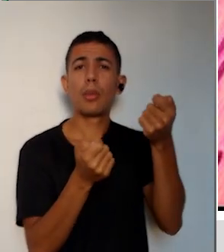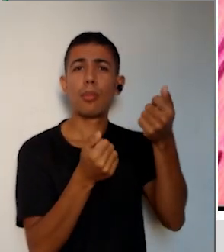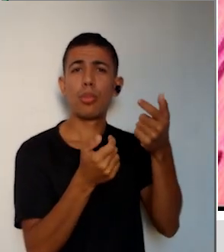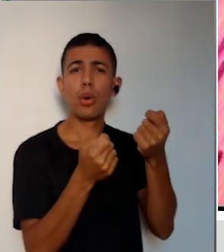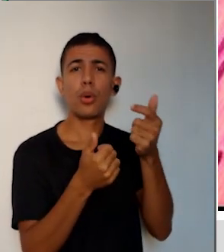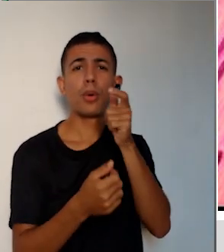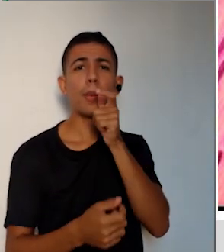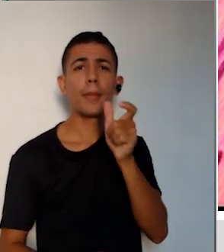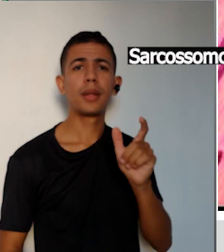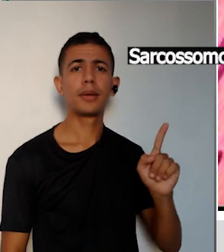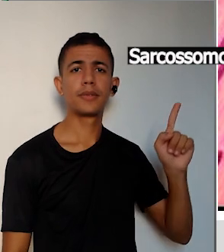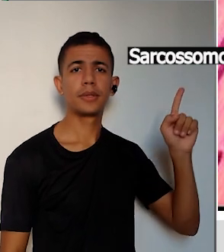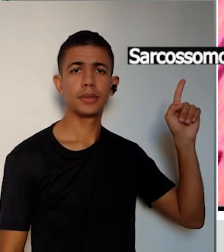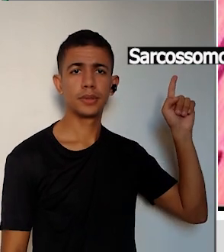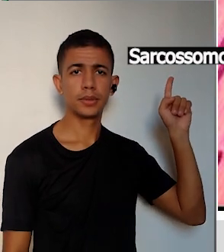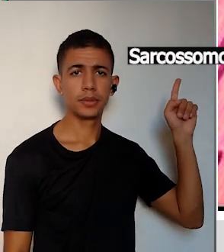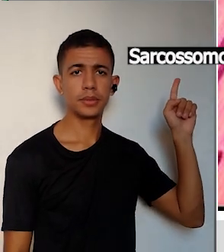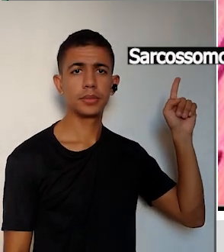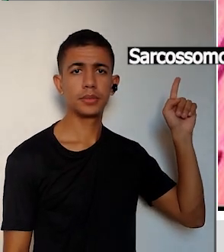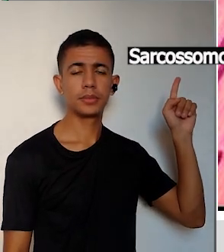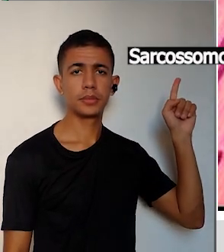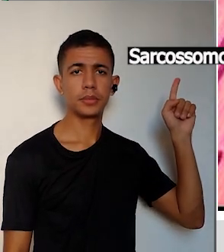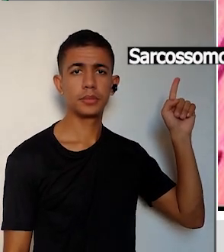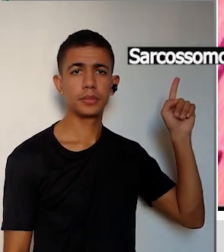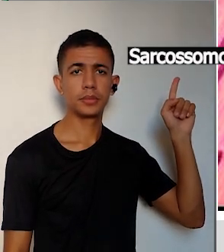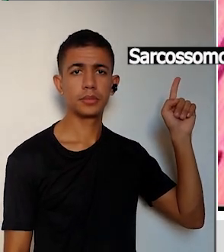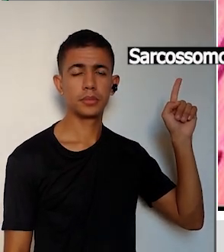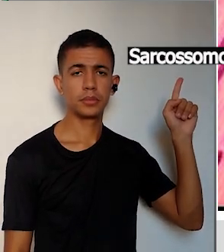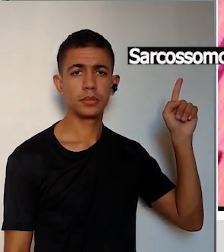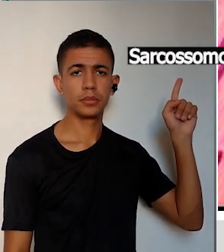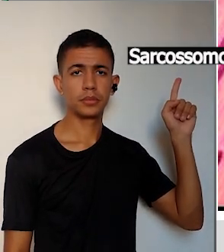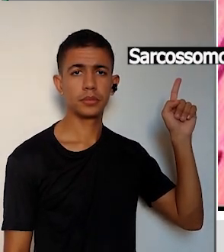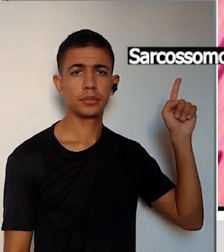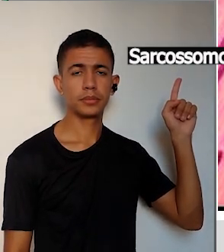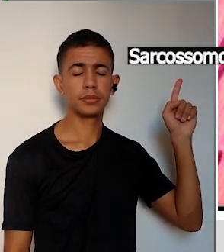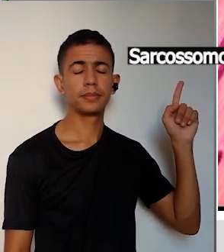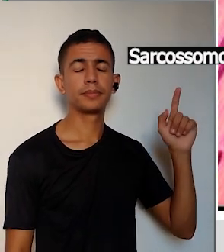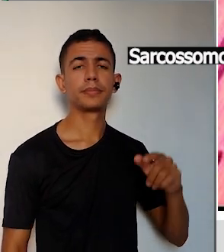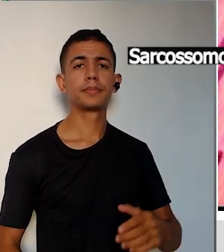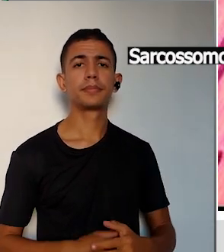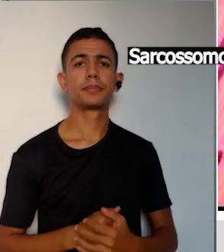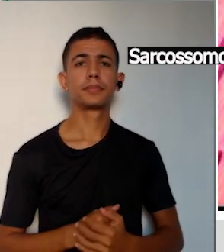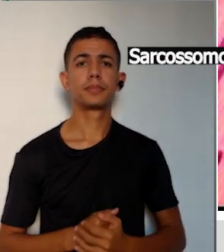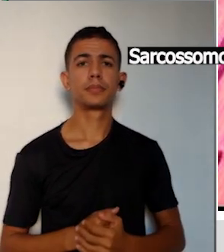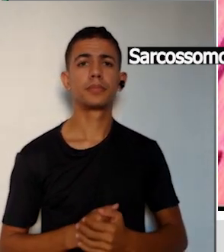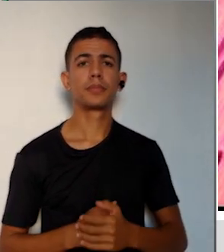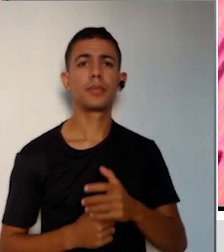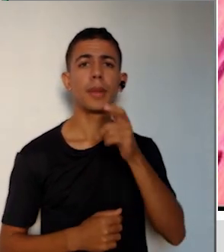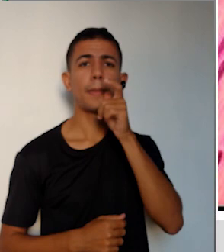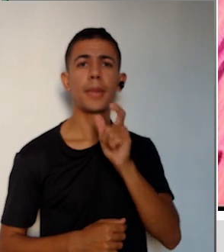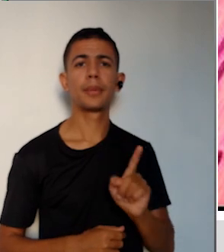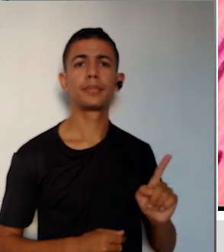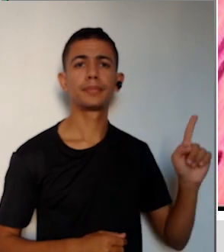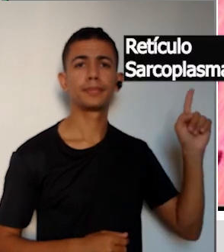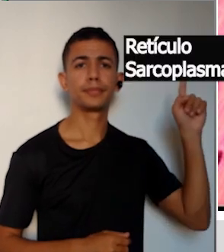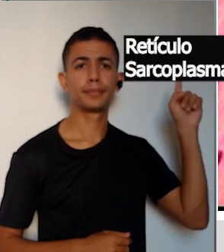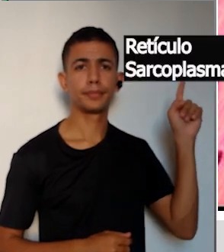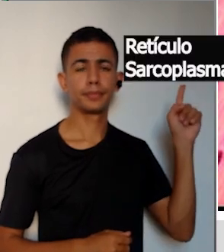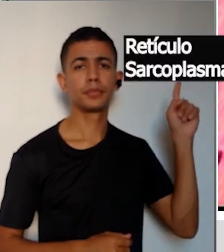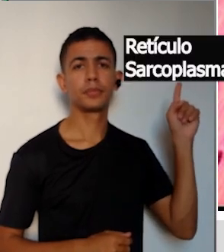dispostas no entorno do núcleo, como poucos sarcossomos, esparso